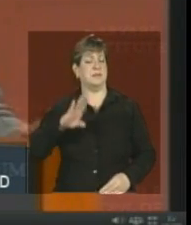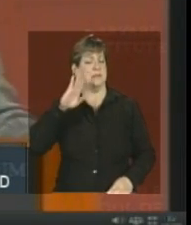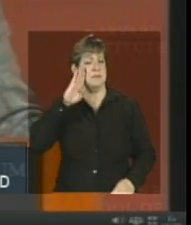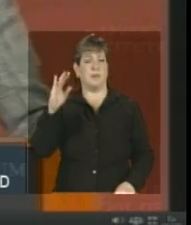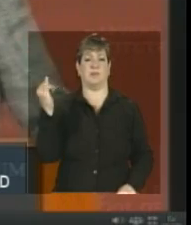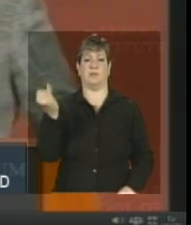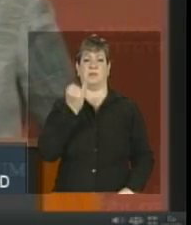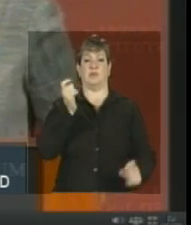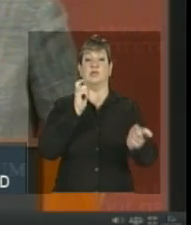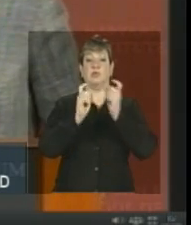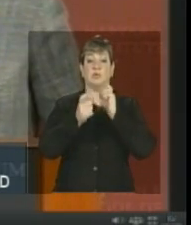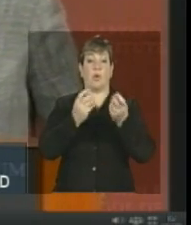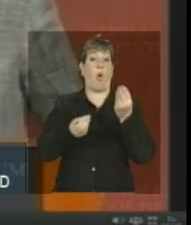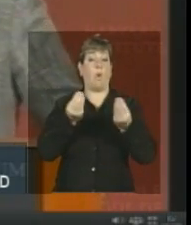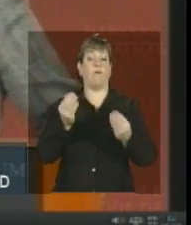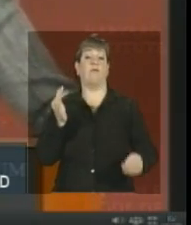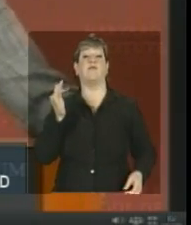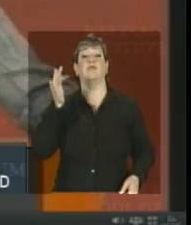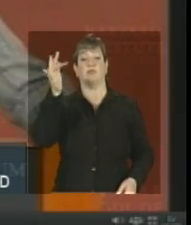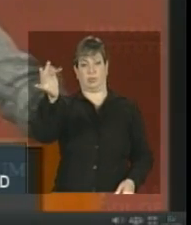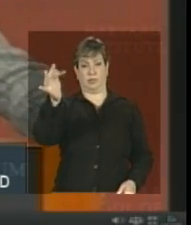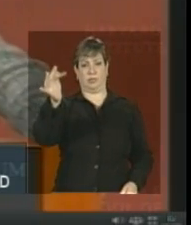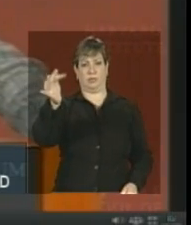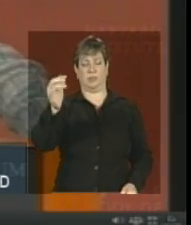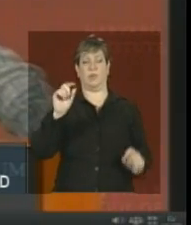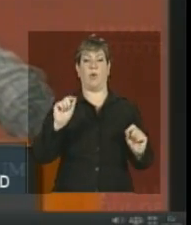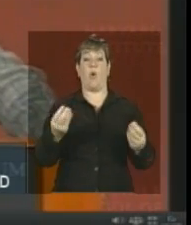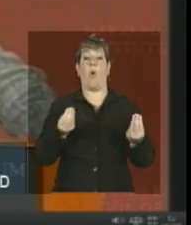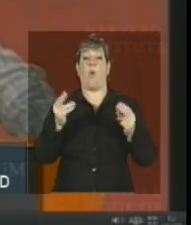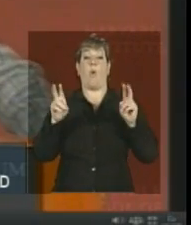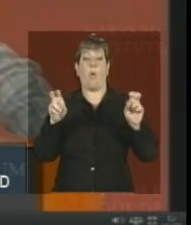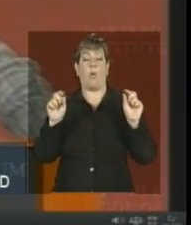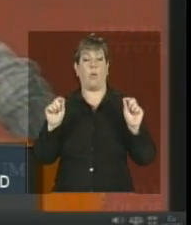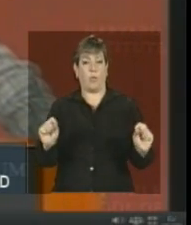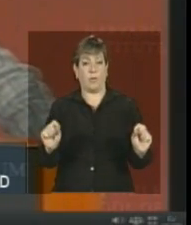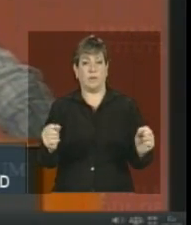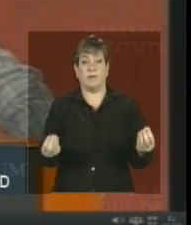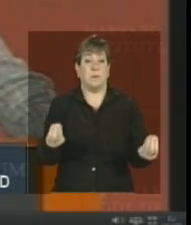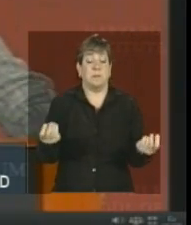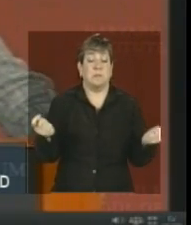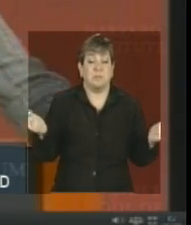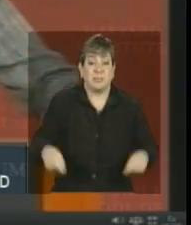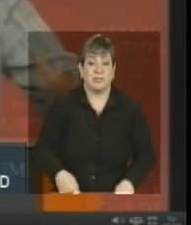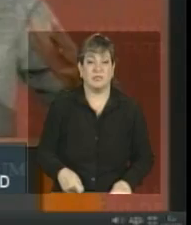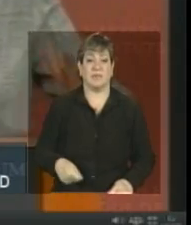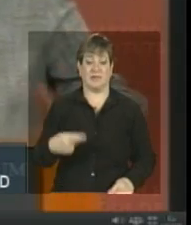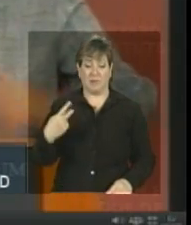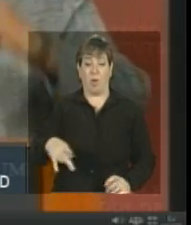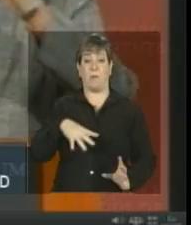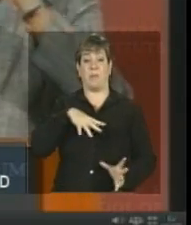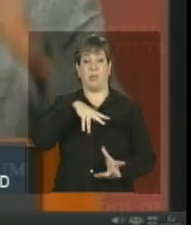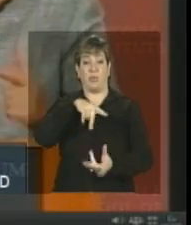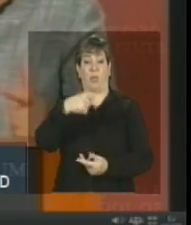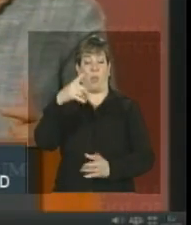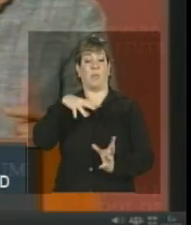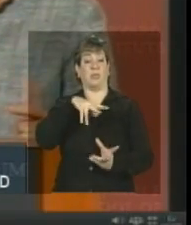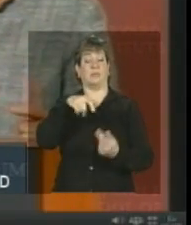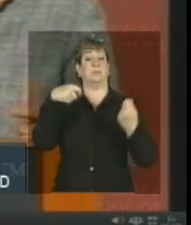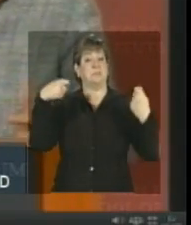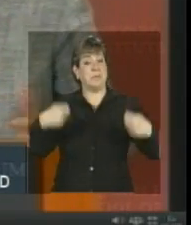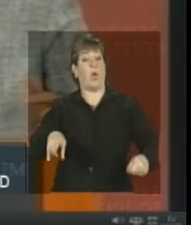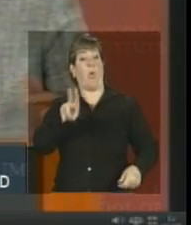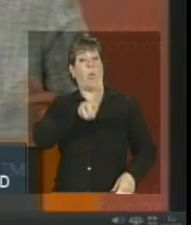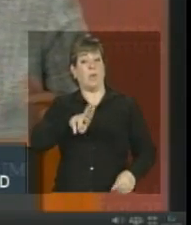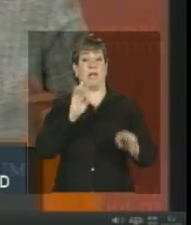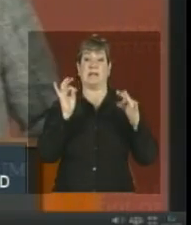fundamental de discussão do futuro, a questão de como é possível no mundo, um mundo que tem de usar a